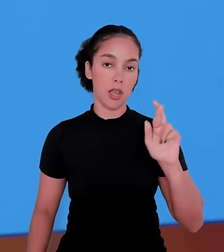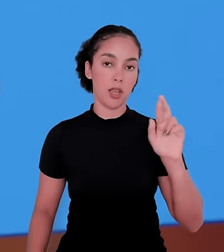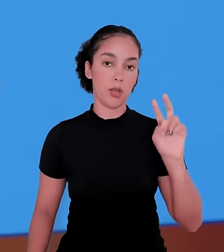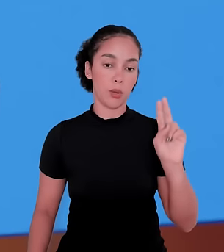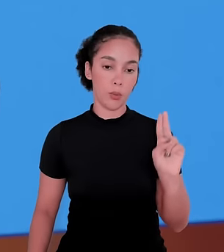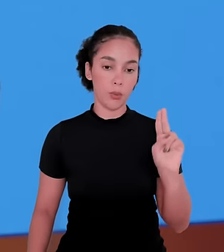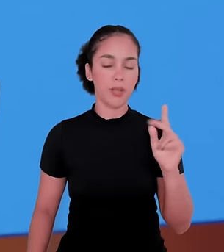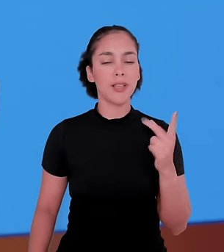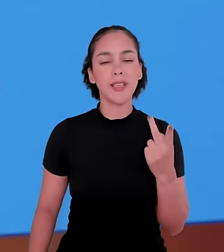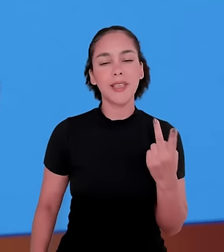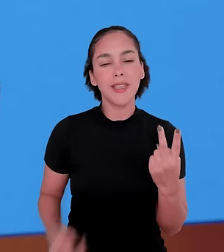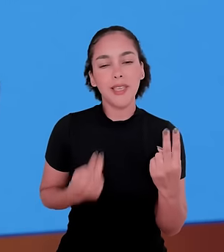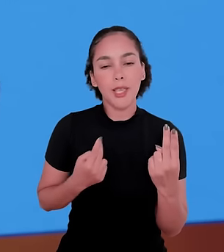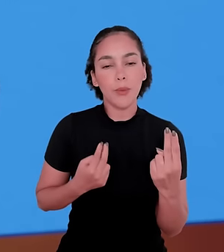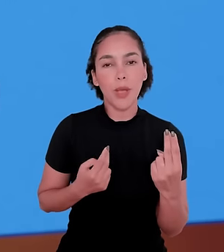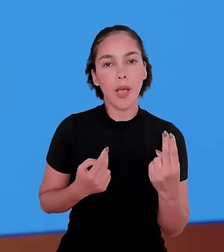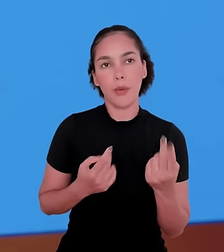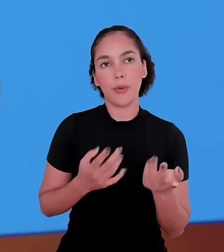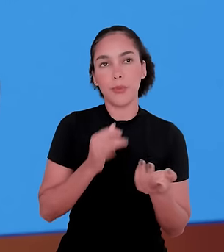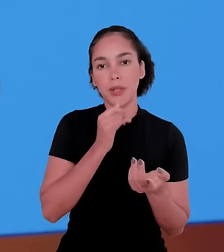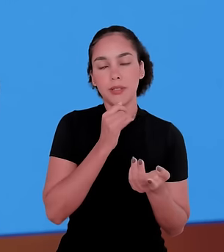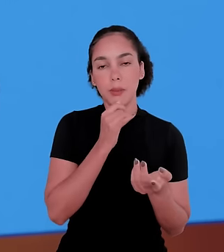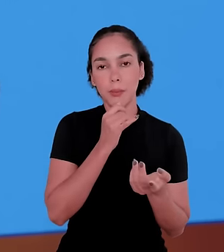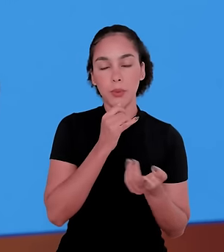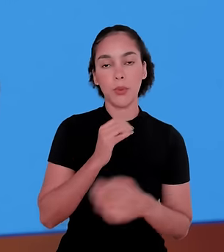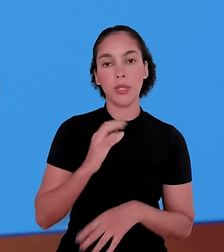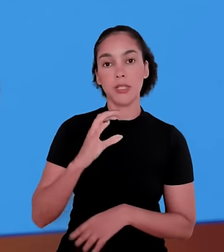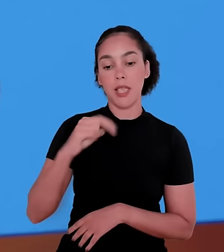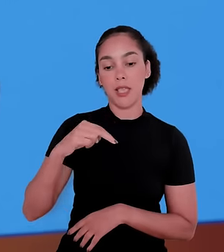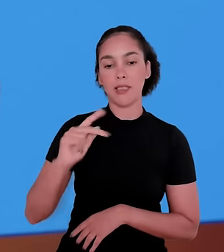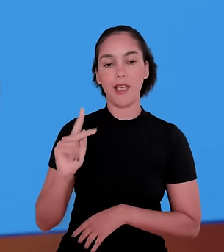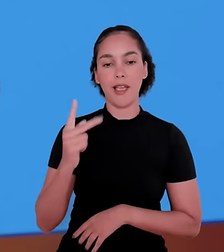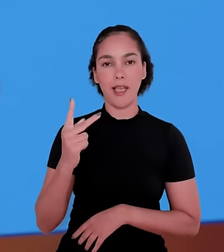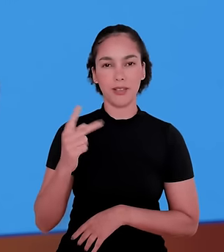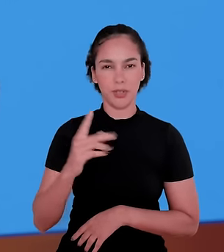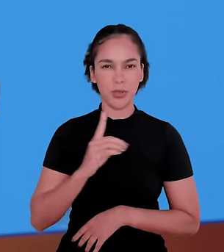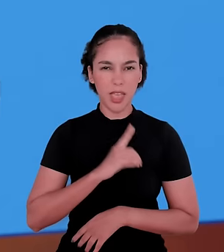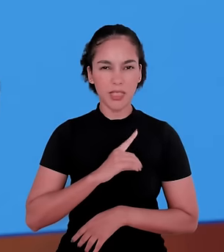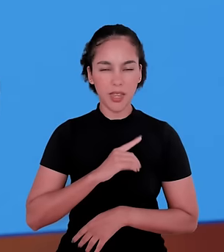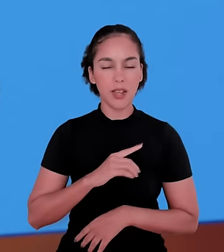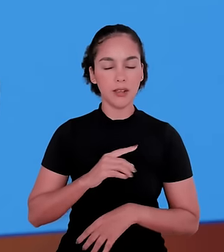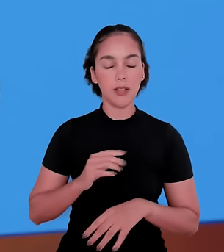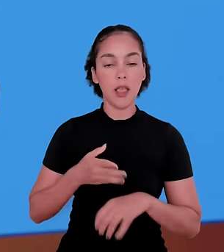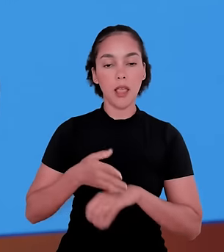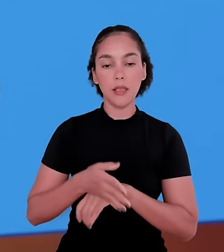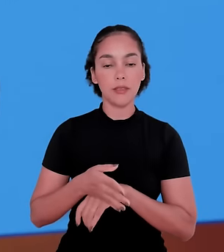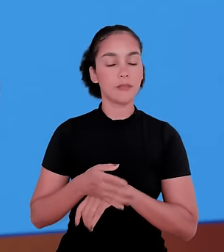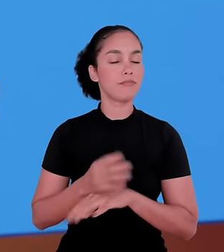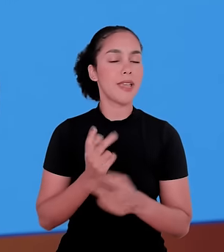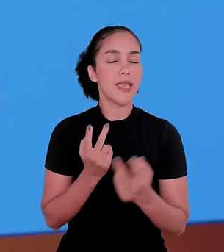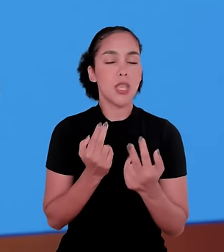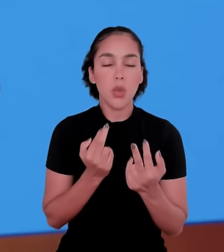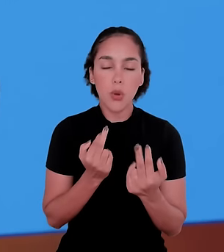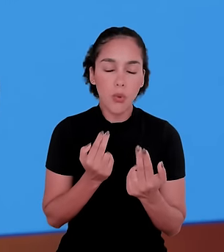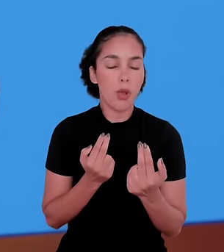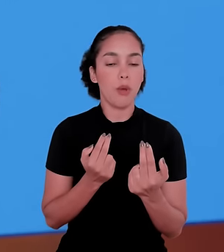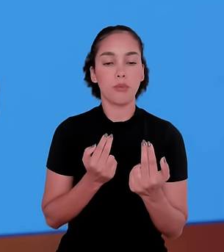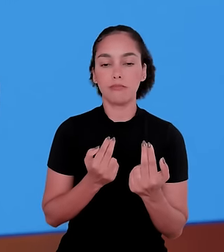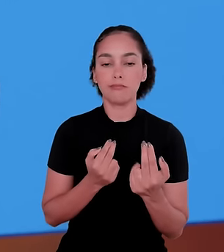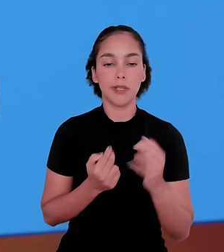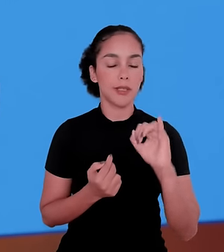faz quando a gente vai tirar carteira de motorista que você entra no site do Detran gera aquela Gru é a mesma coisa tá